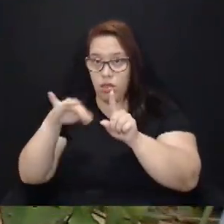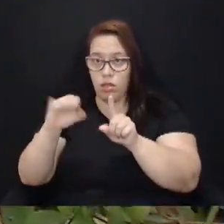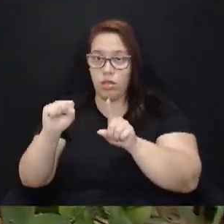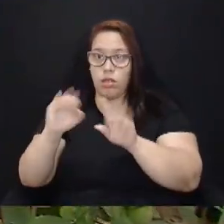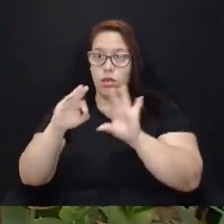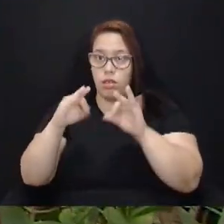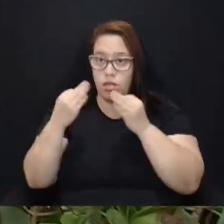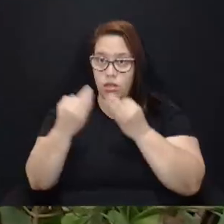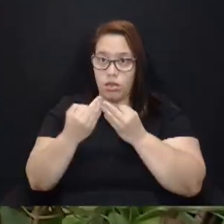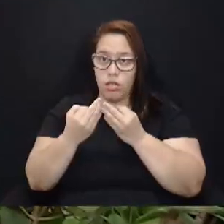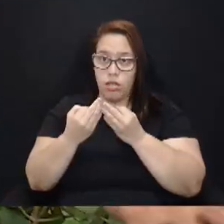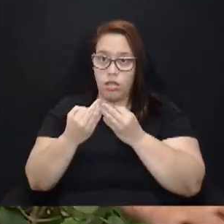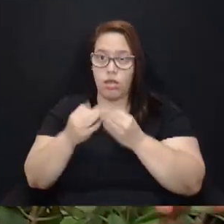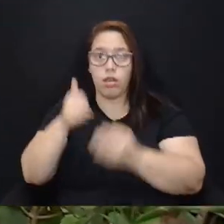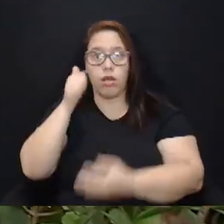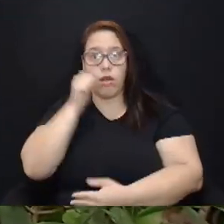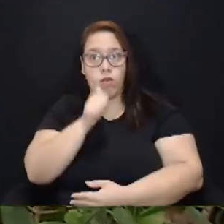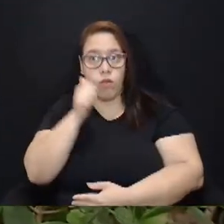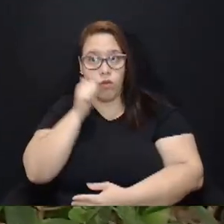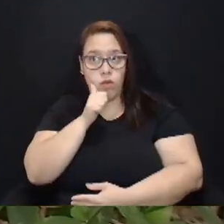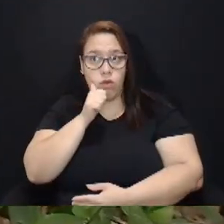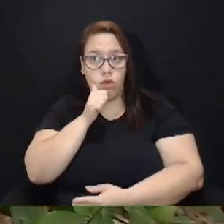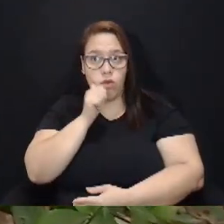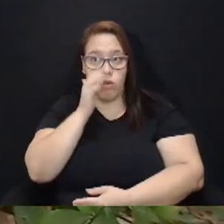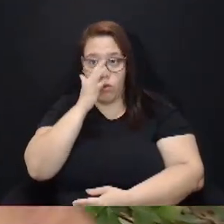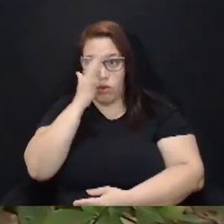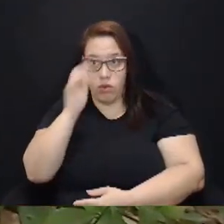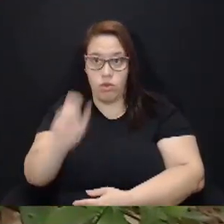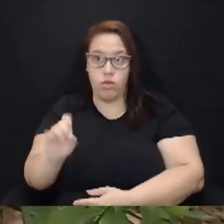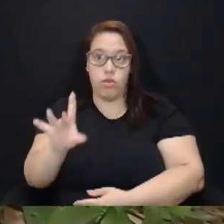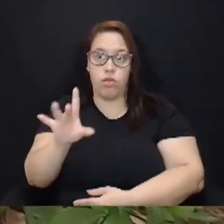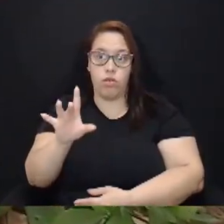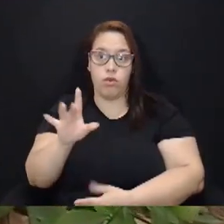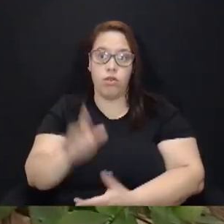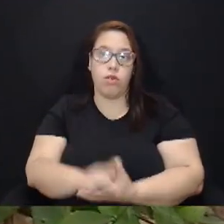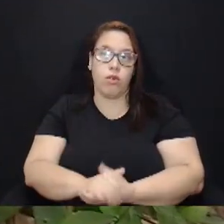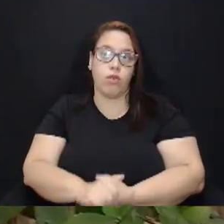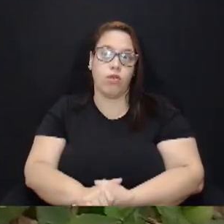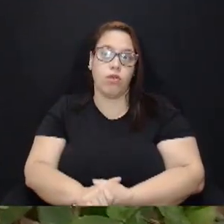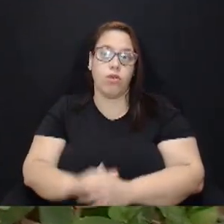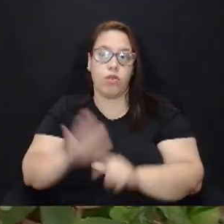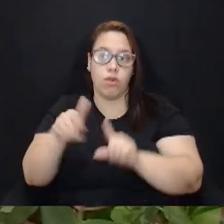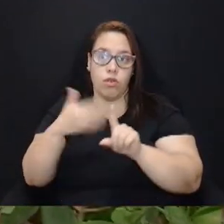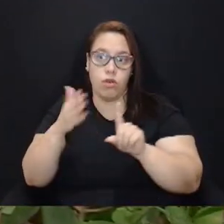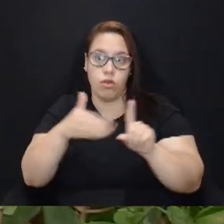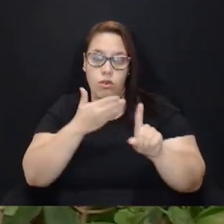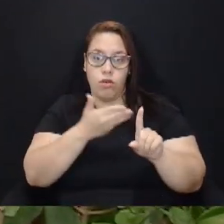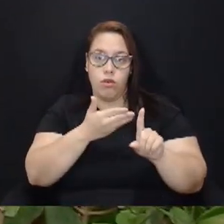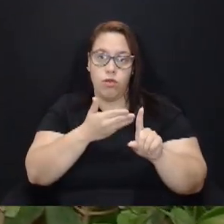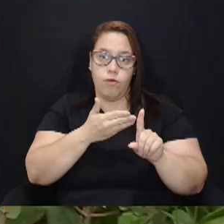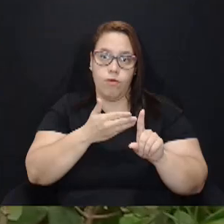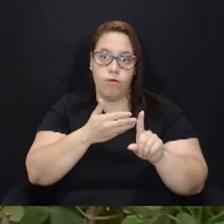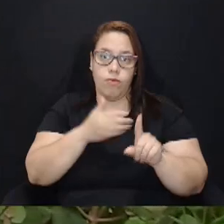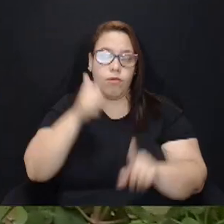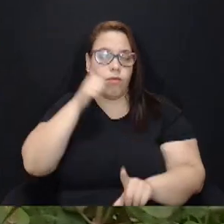às mulheres, né? Na verdade, não é só a Thaís o nome, mas é em homenagem às vítimas de feminicídio.